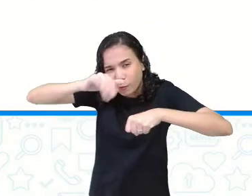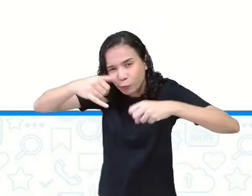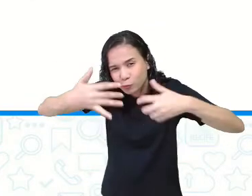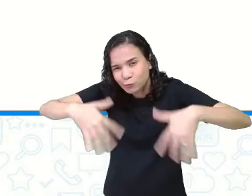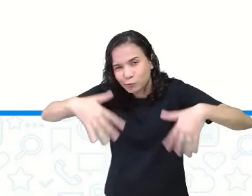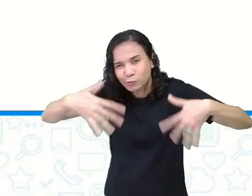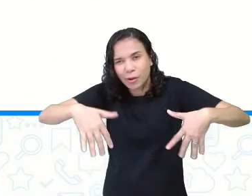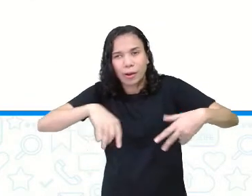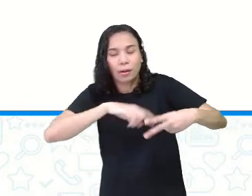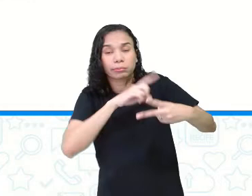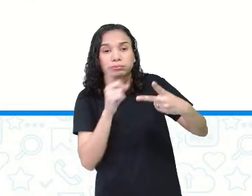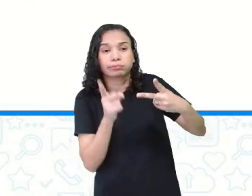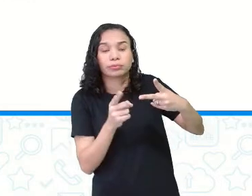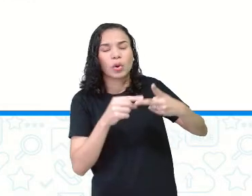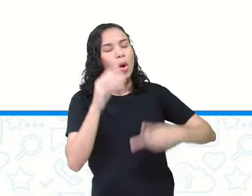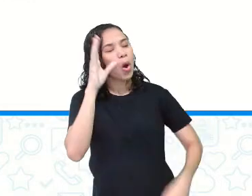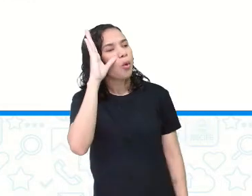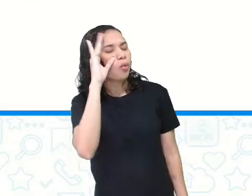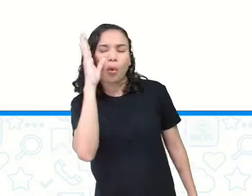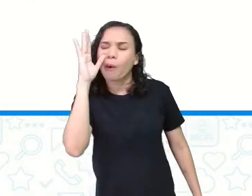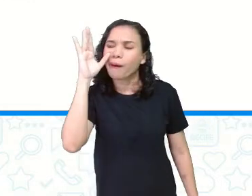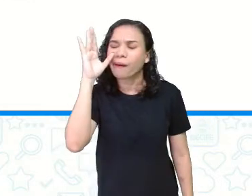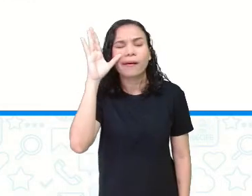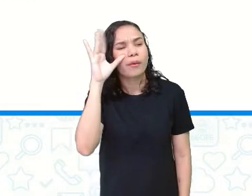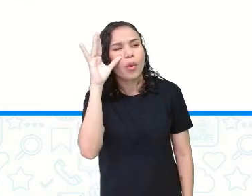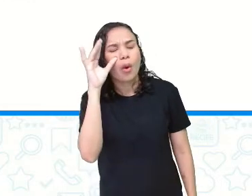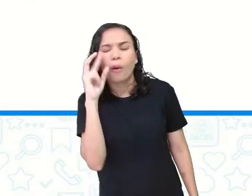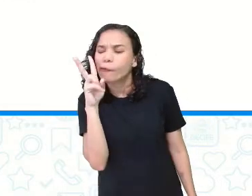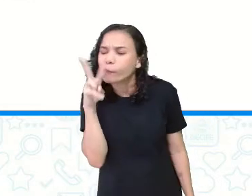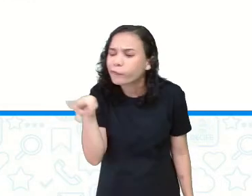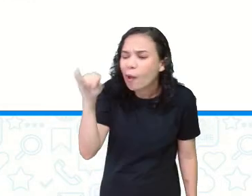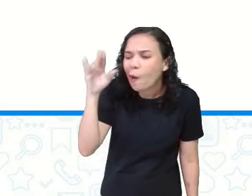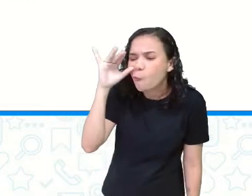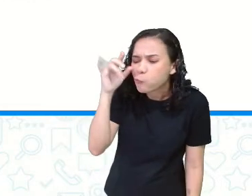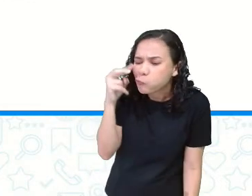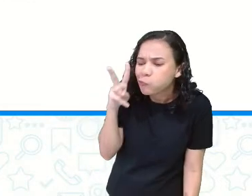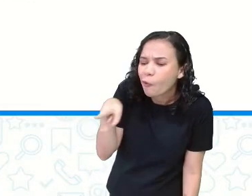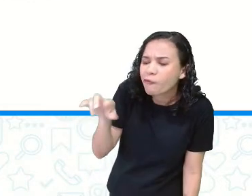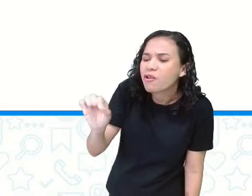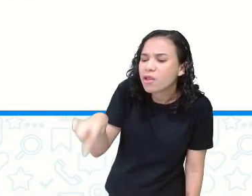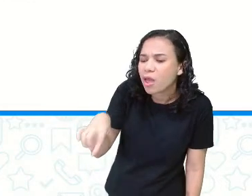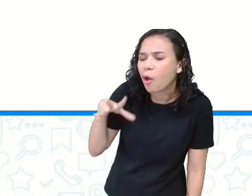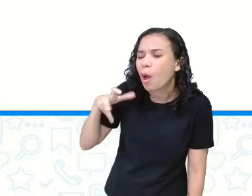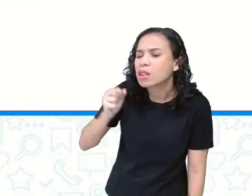carne? Ou será que ele foi curioso e foi ver quem era